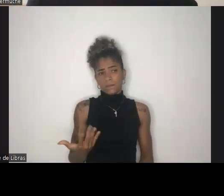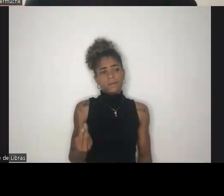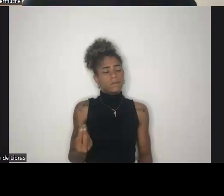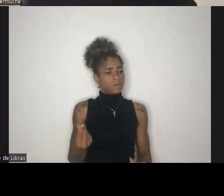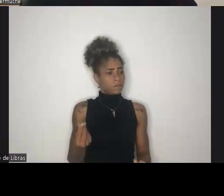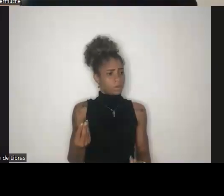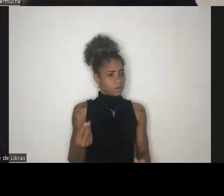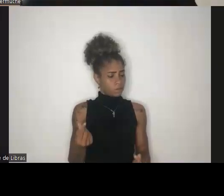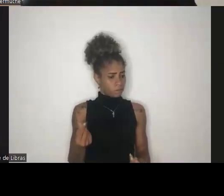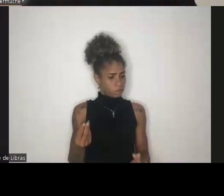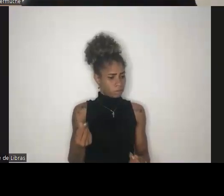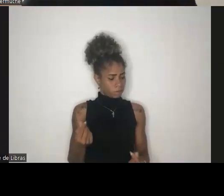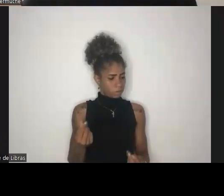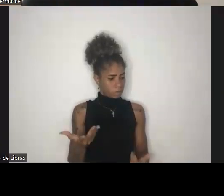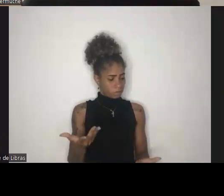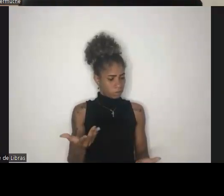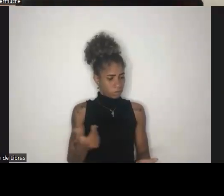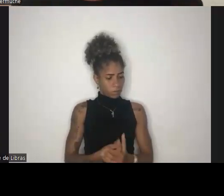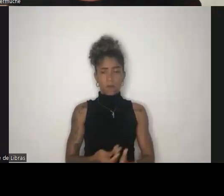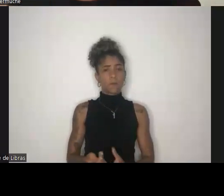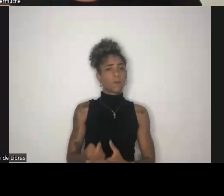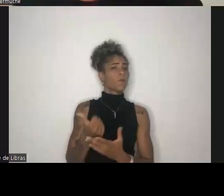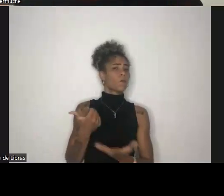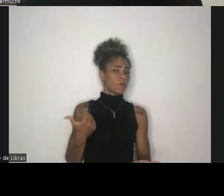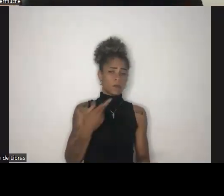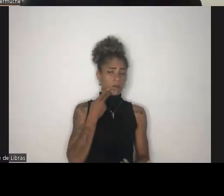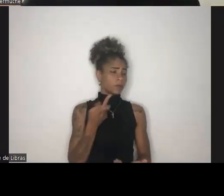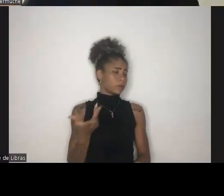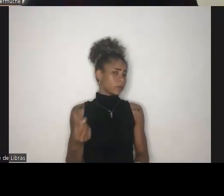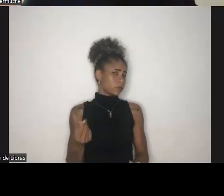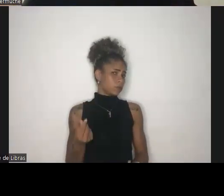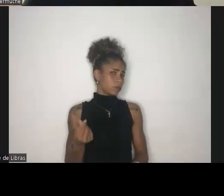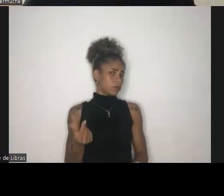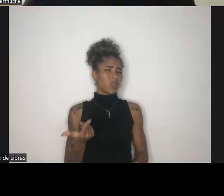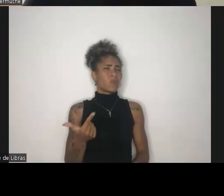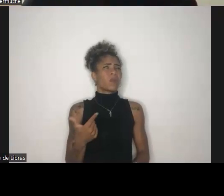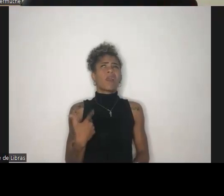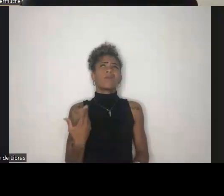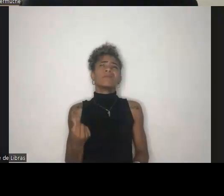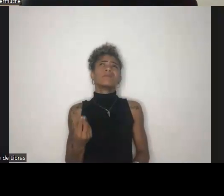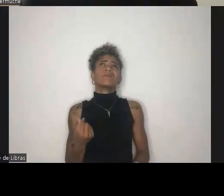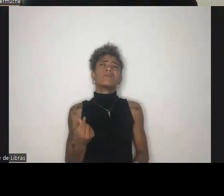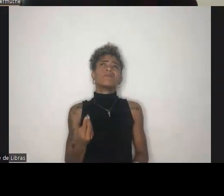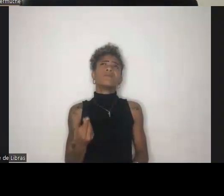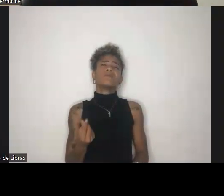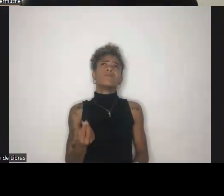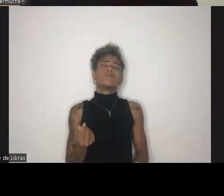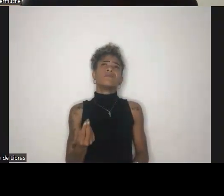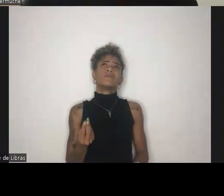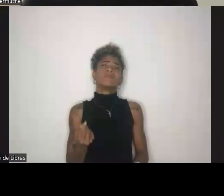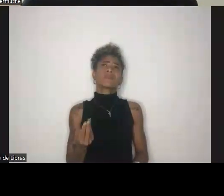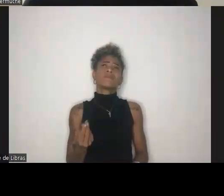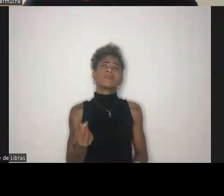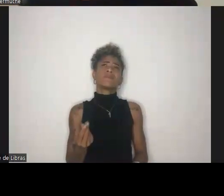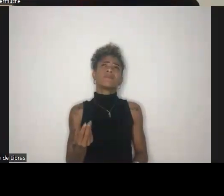é quase falando assim a não tenho muita vamos dizer assim